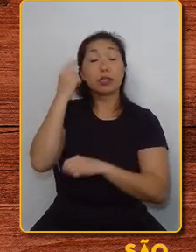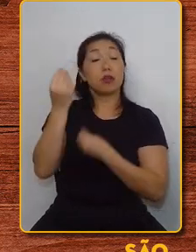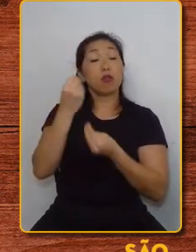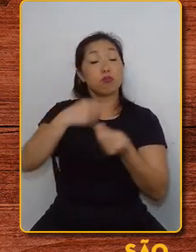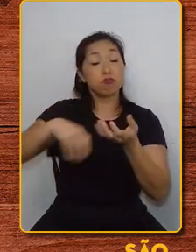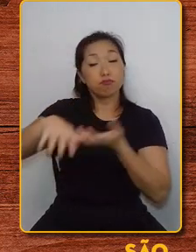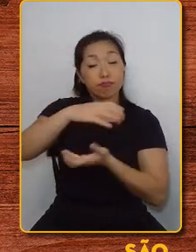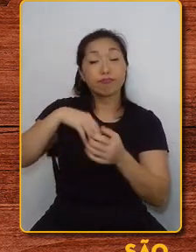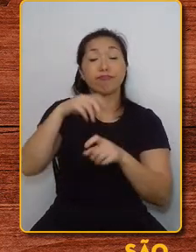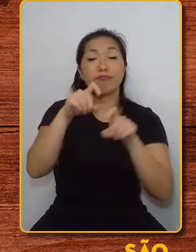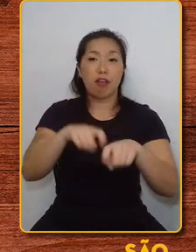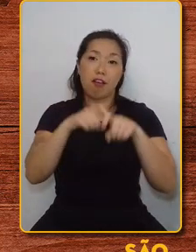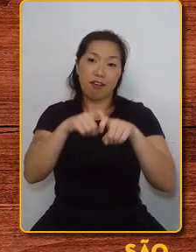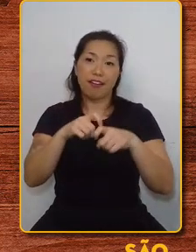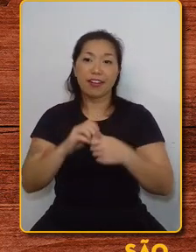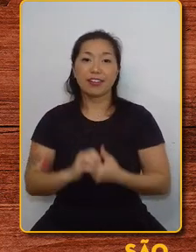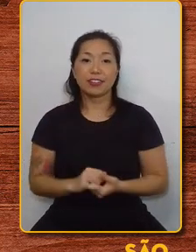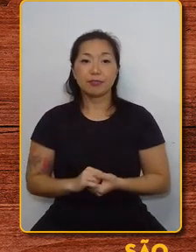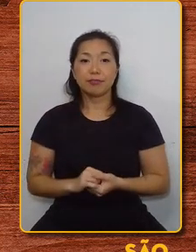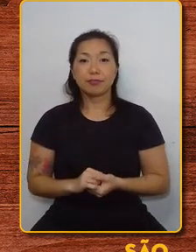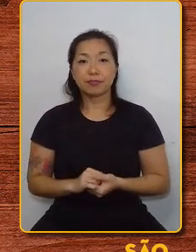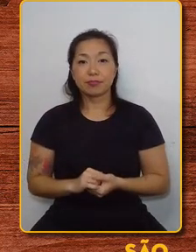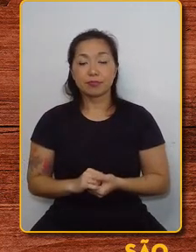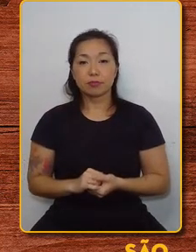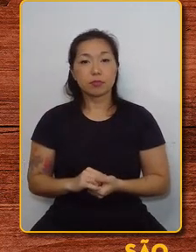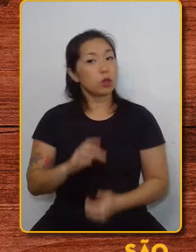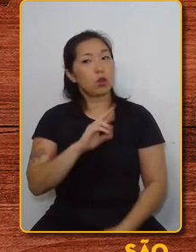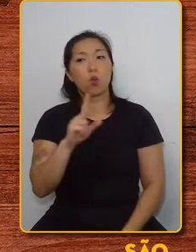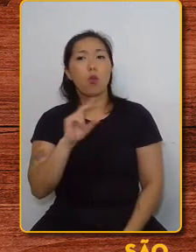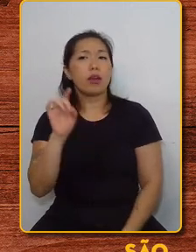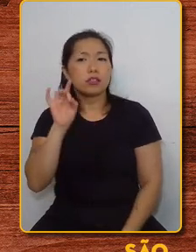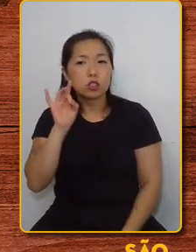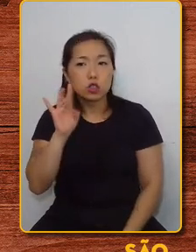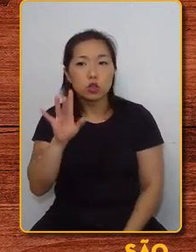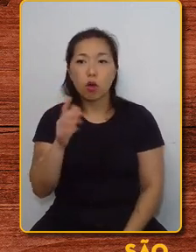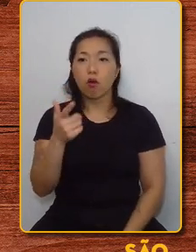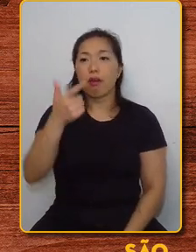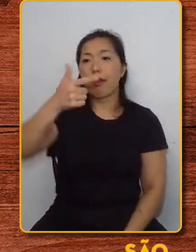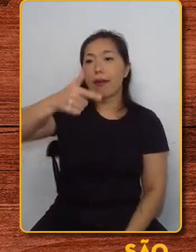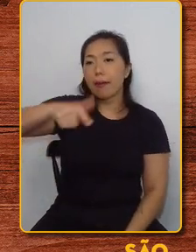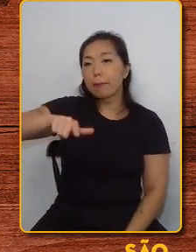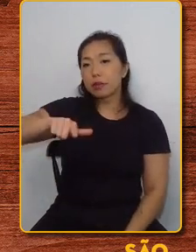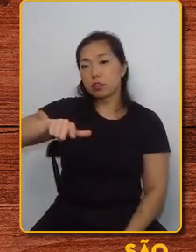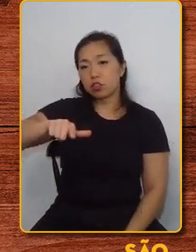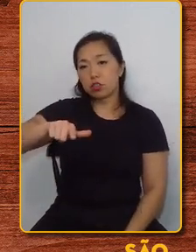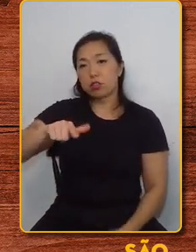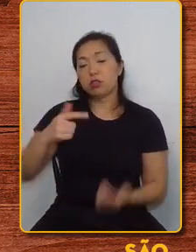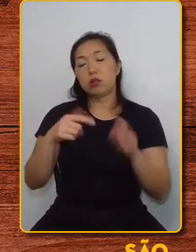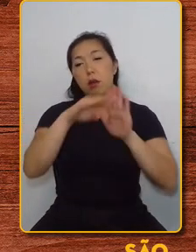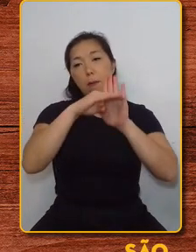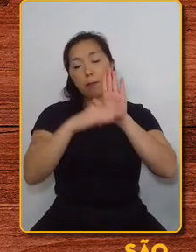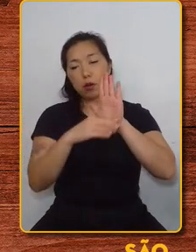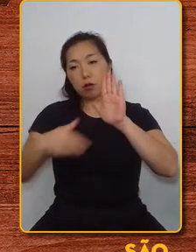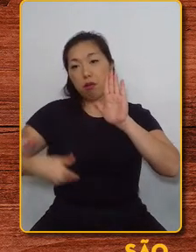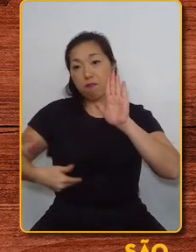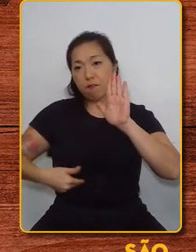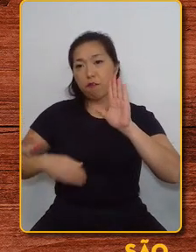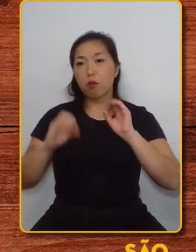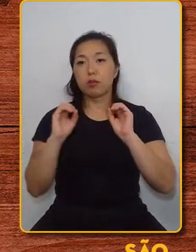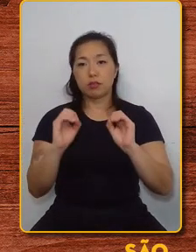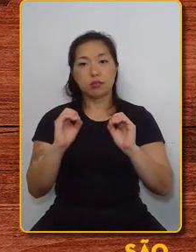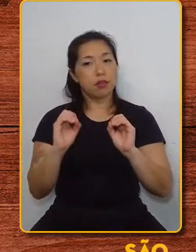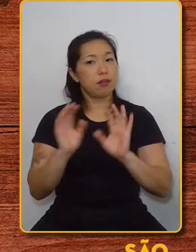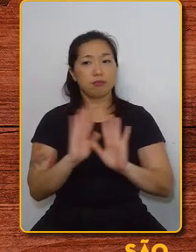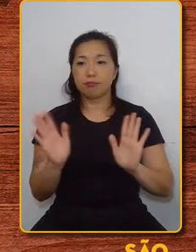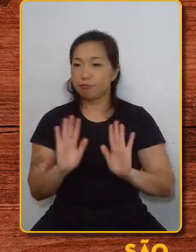início, não pode fazer só uma repetição do Fome Zero. Eu tenho insistido nisso há muito tempo.